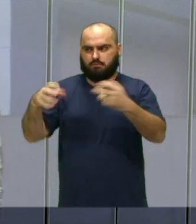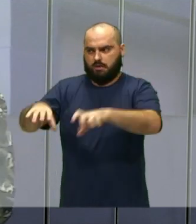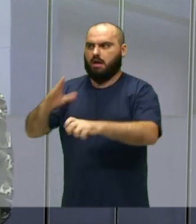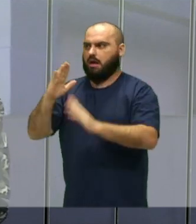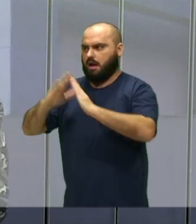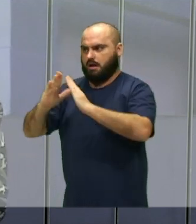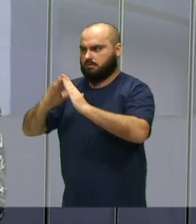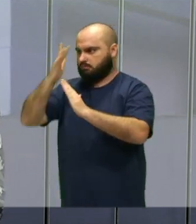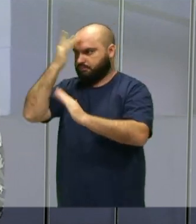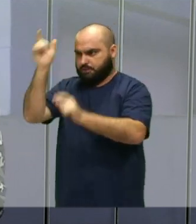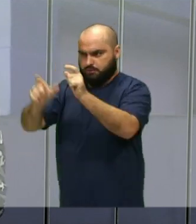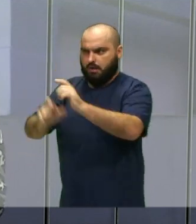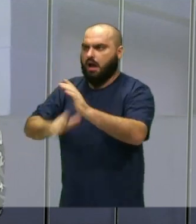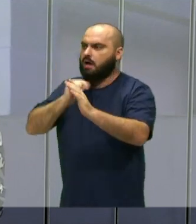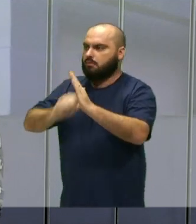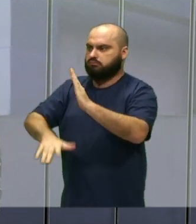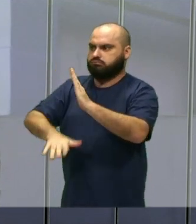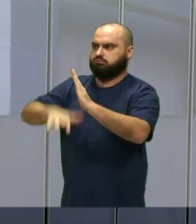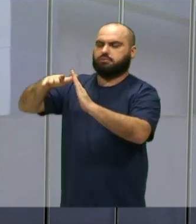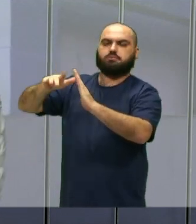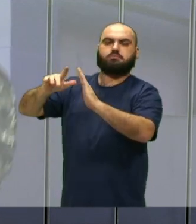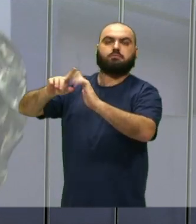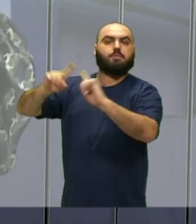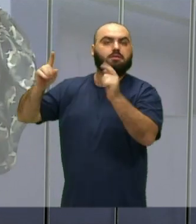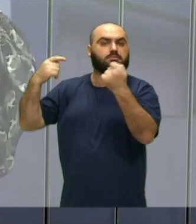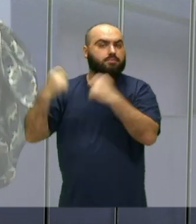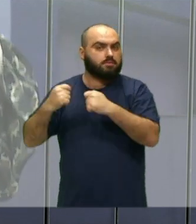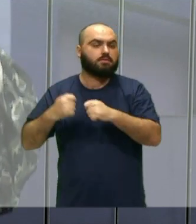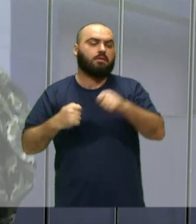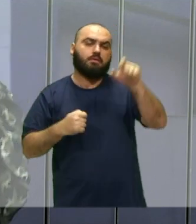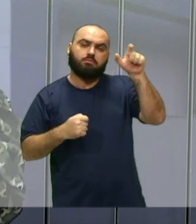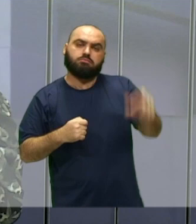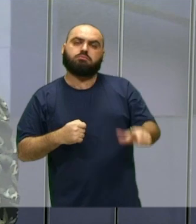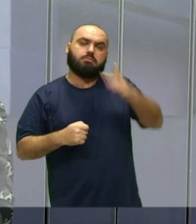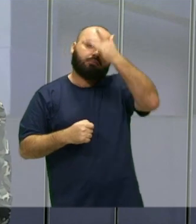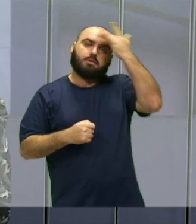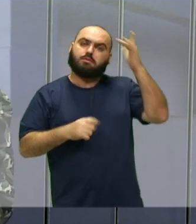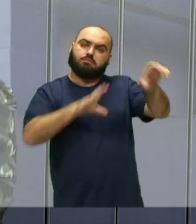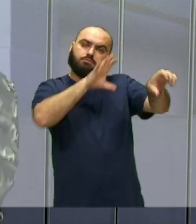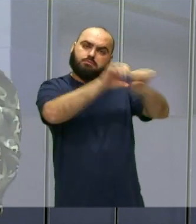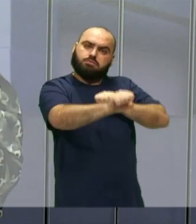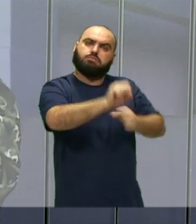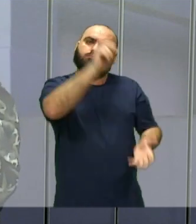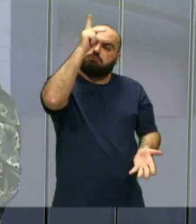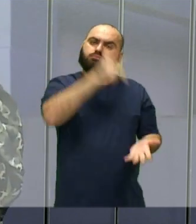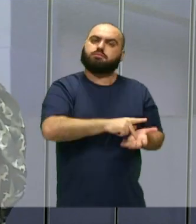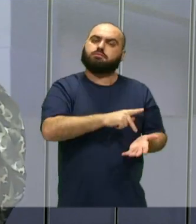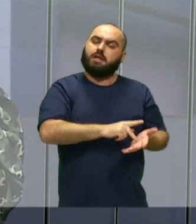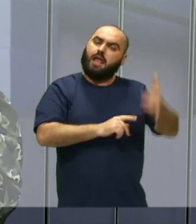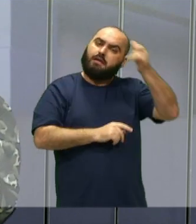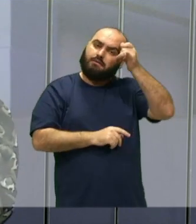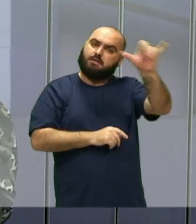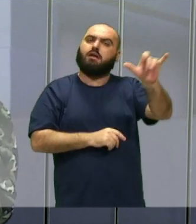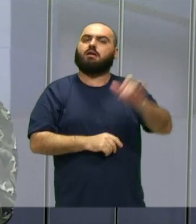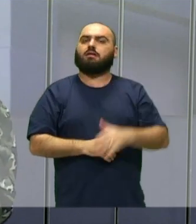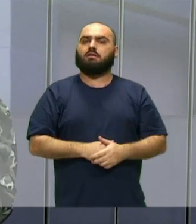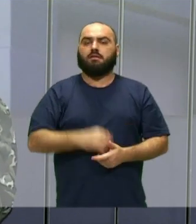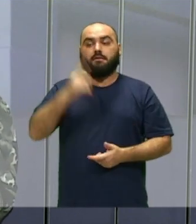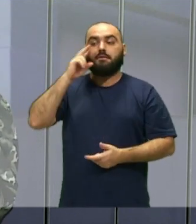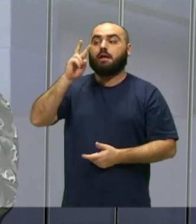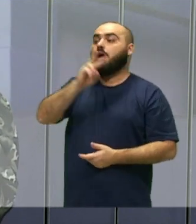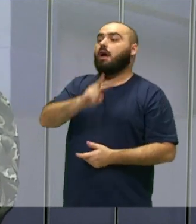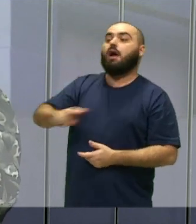A gente não quer. Então, a gente vai juntar o útil com o agradável. Nós vamos botar pessoas com formação para evitar, mapear as áreas de